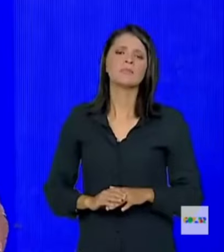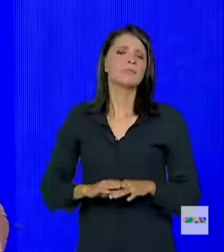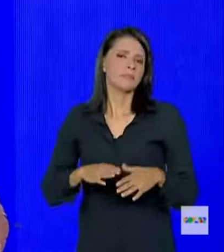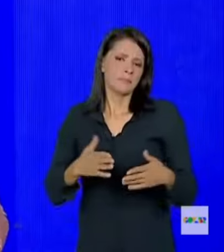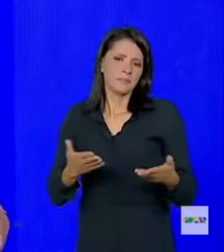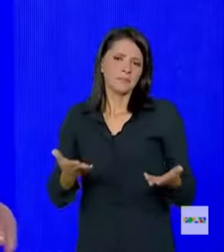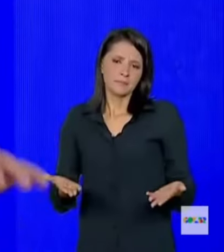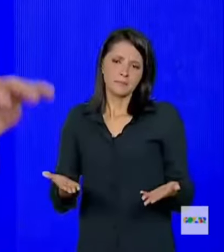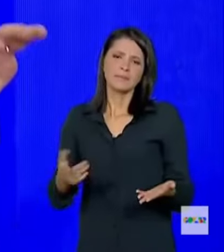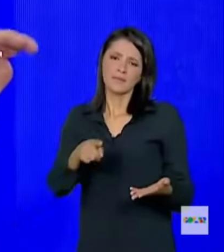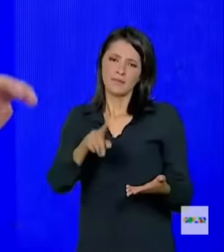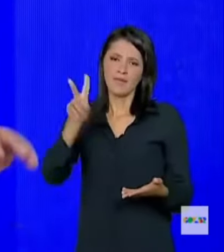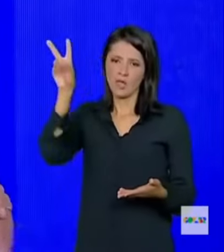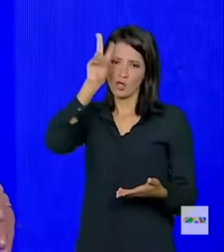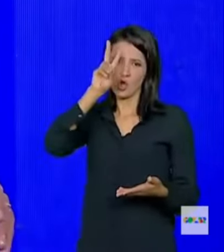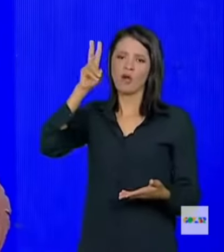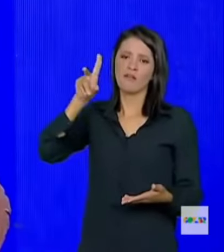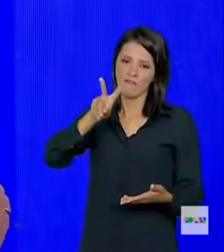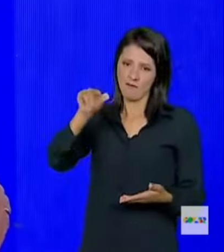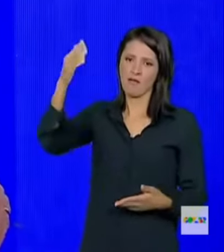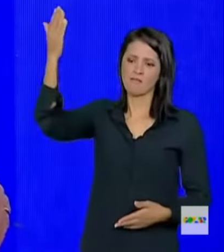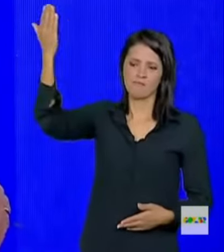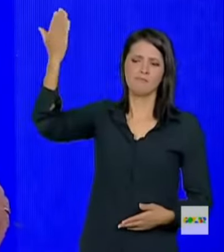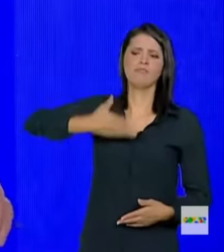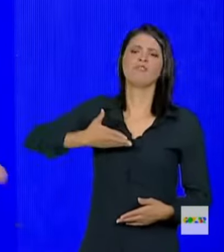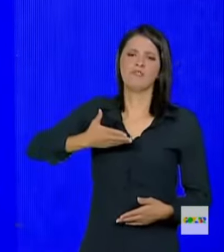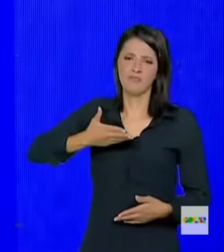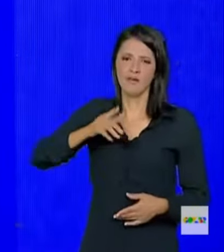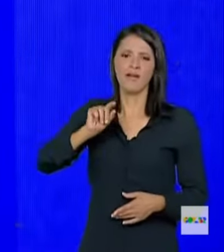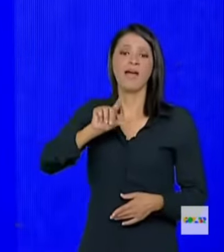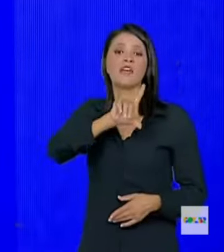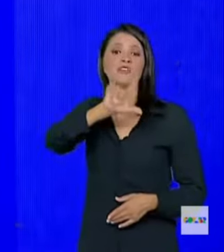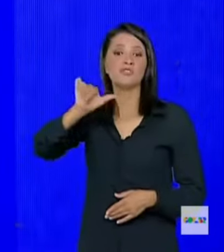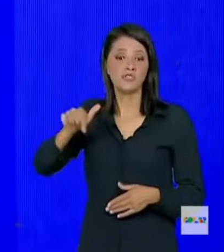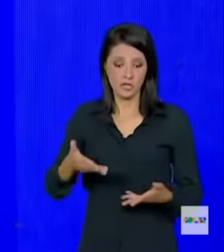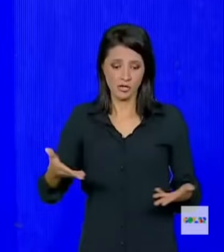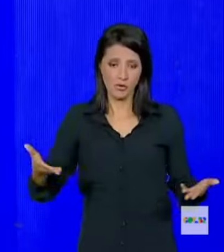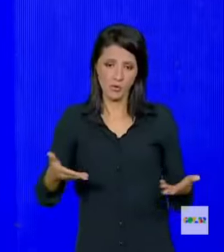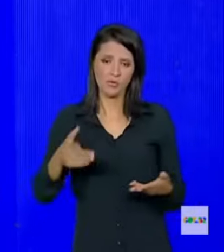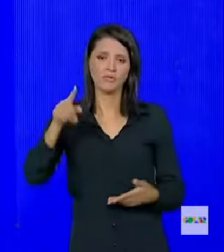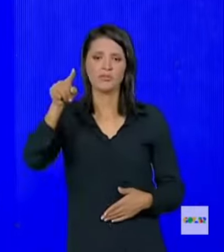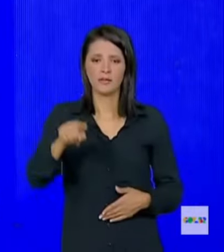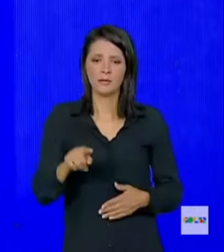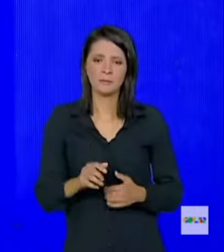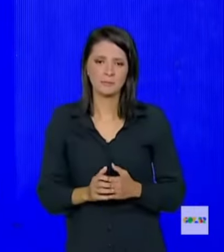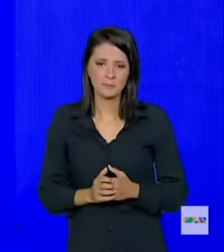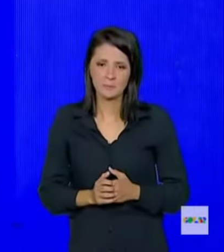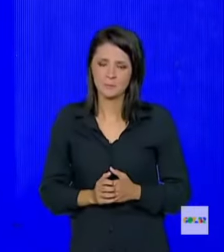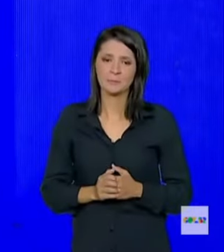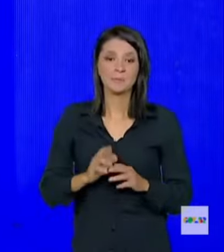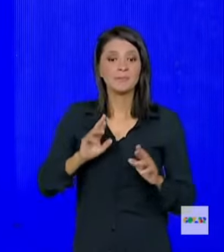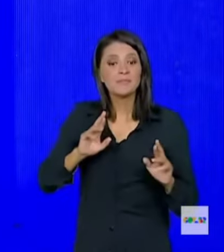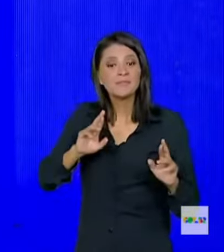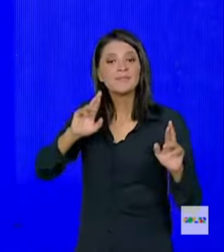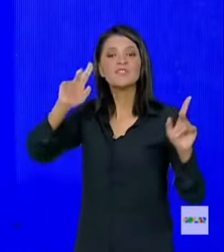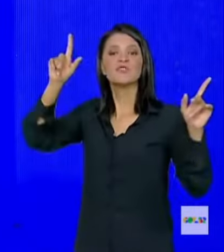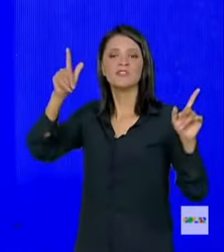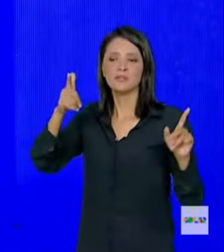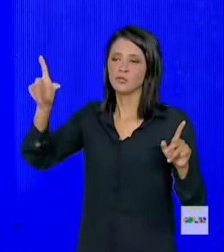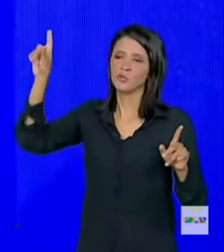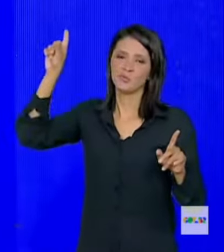mas a história vai provar que esse é um dia muito diferente de